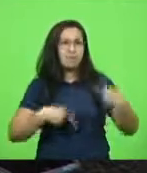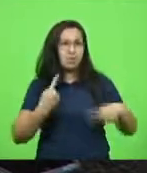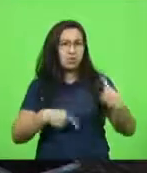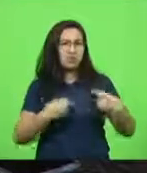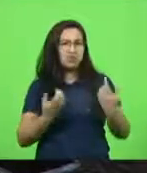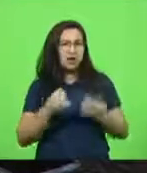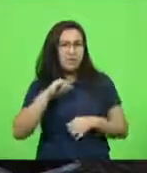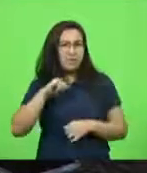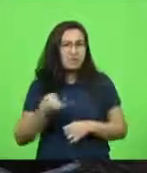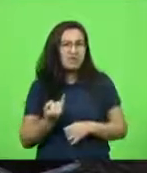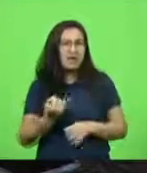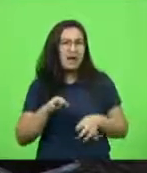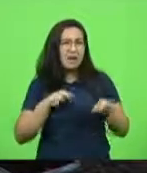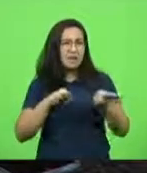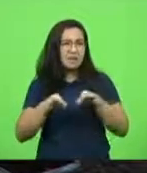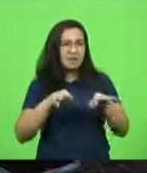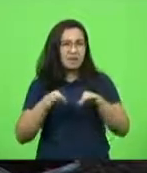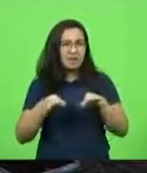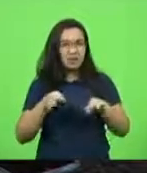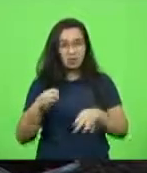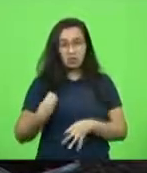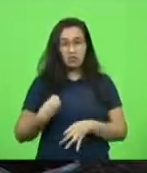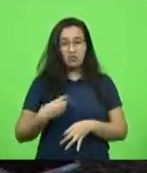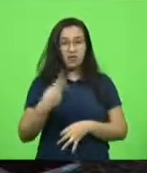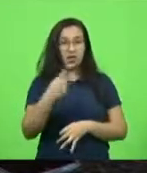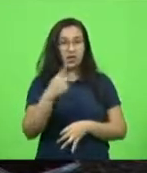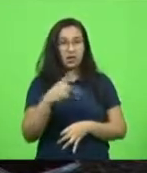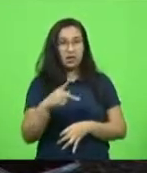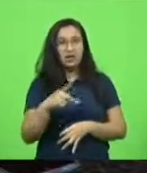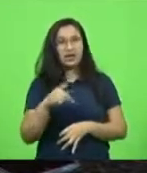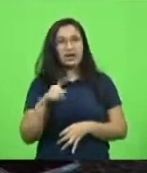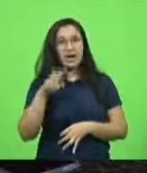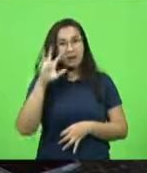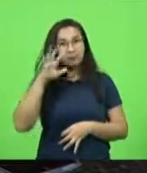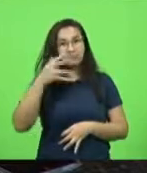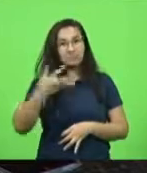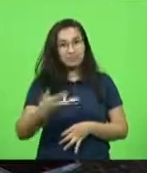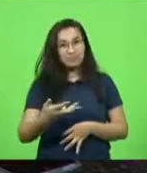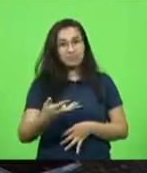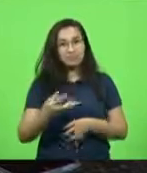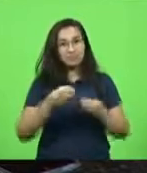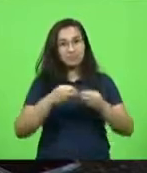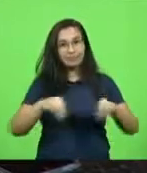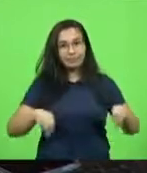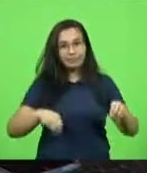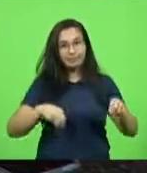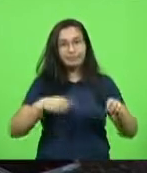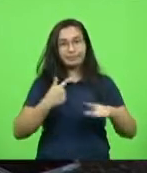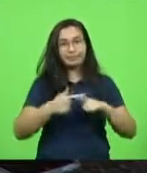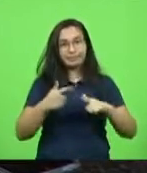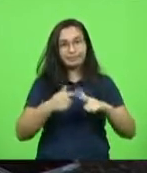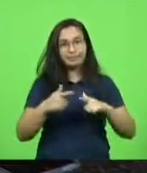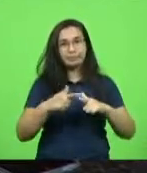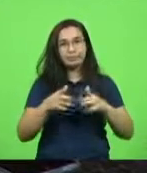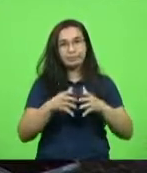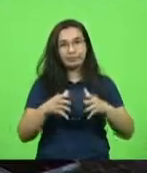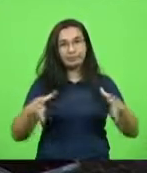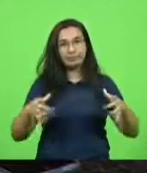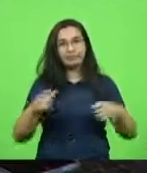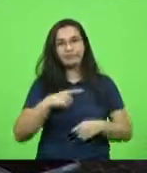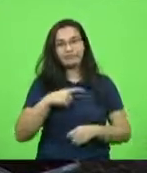de carreira dele também acaba e os resultando em algo muito catastrófico eu